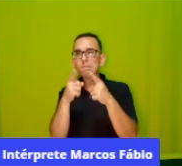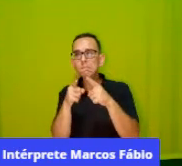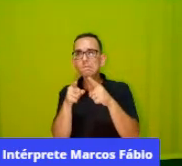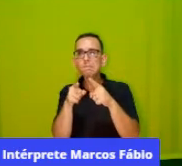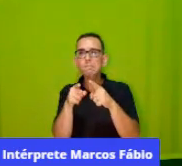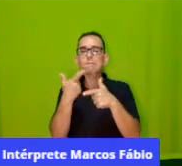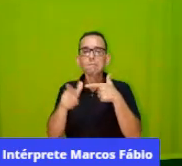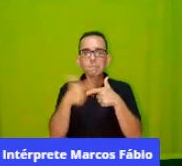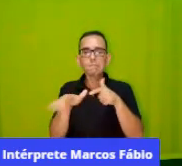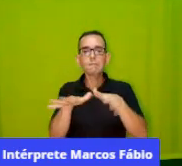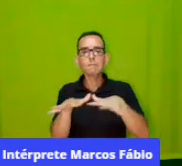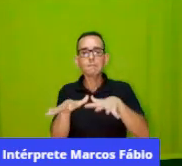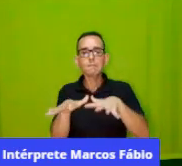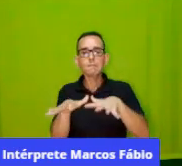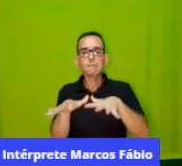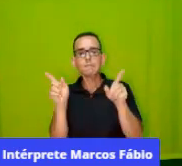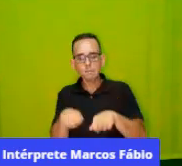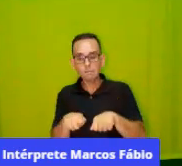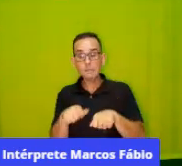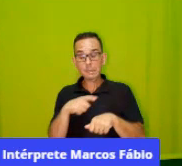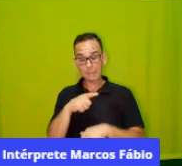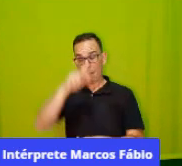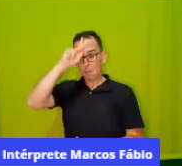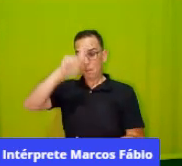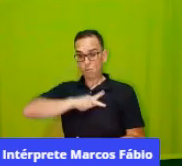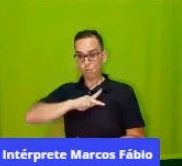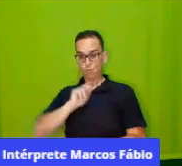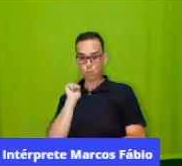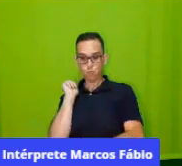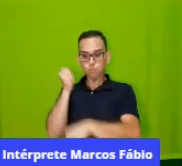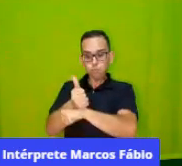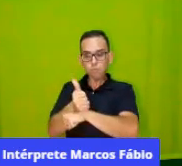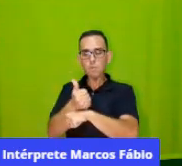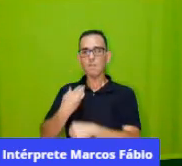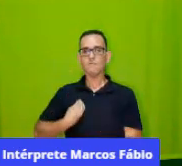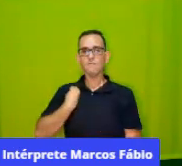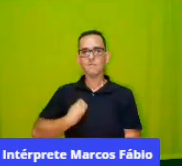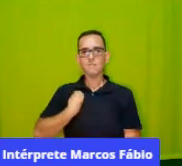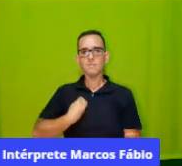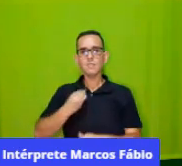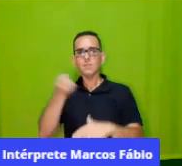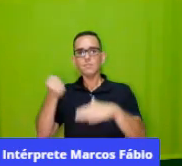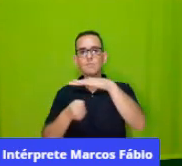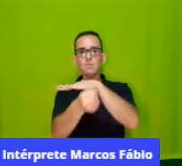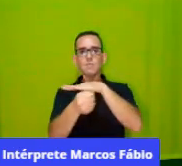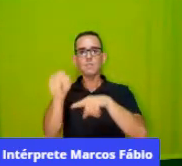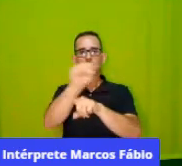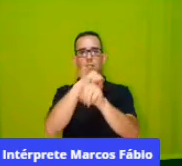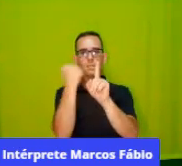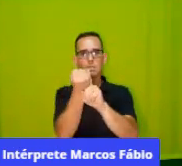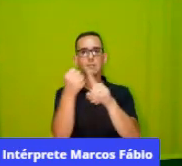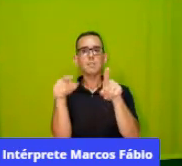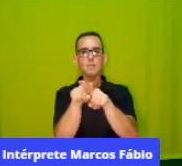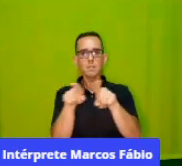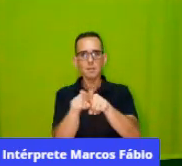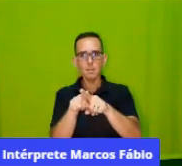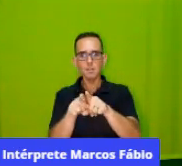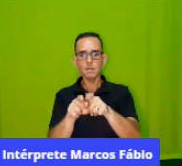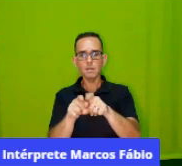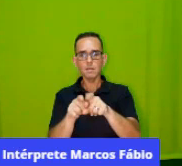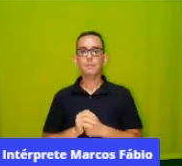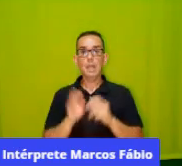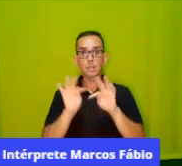reduzida, visando sua autonomia, independência, qualidade de vida e inclusão social. A